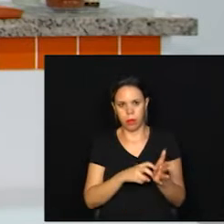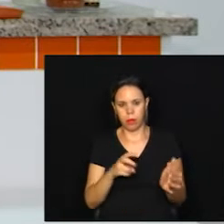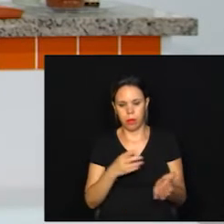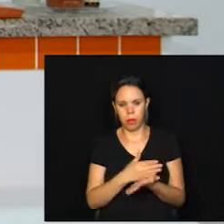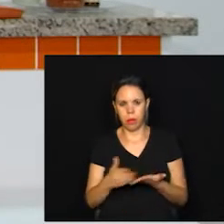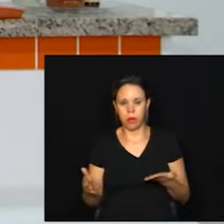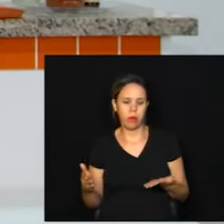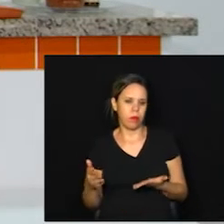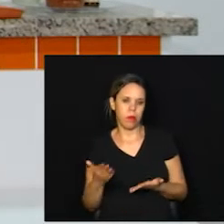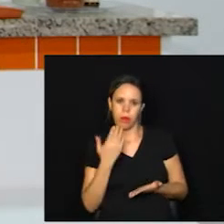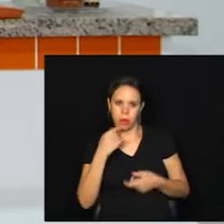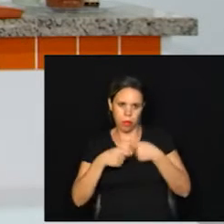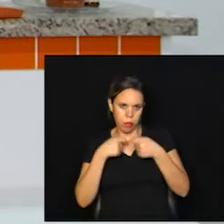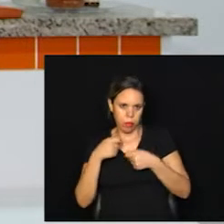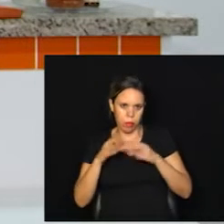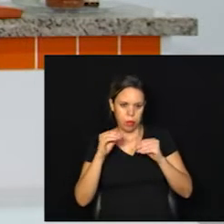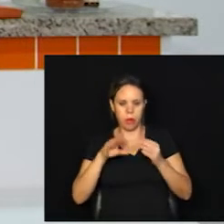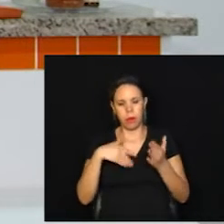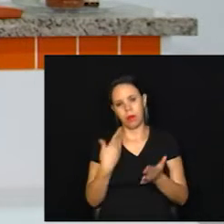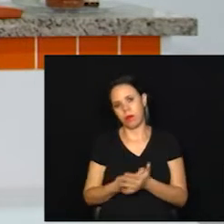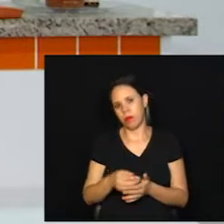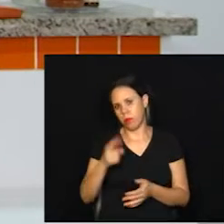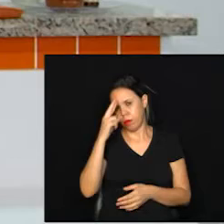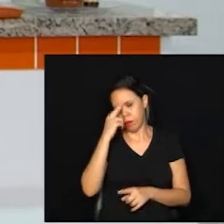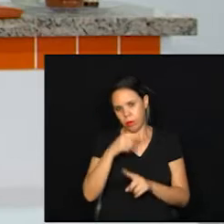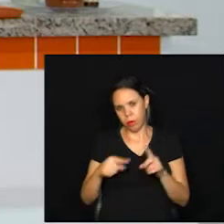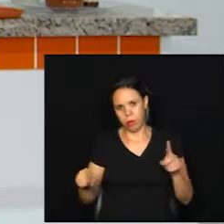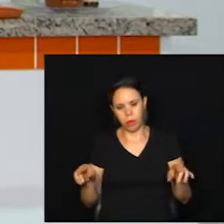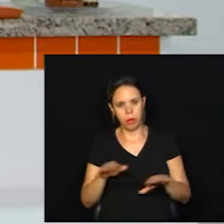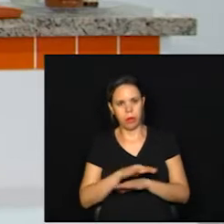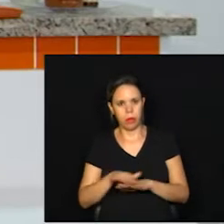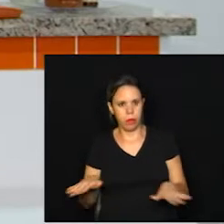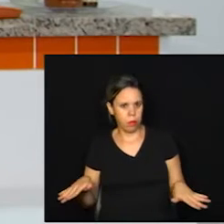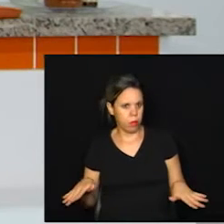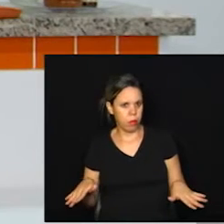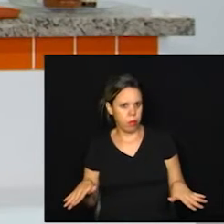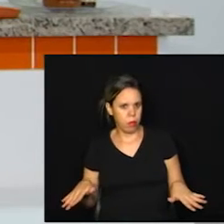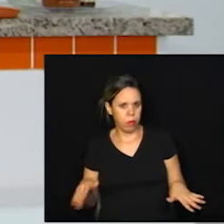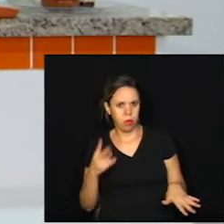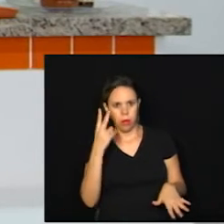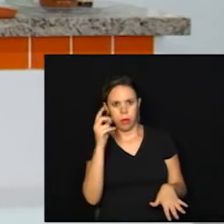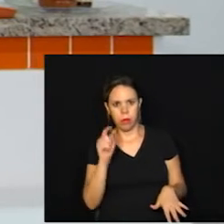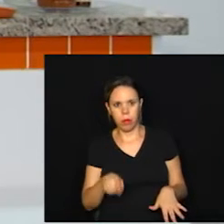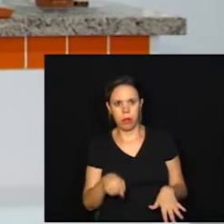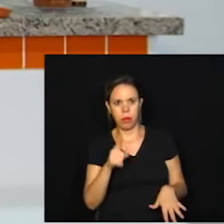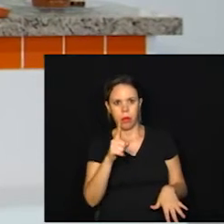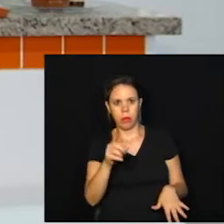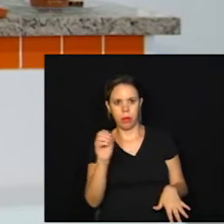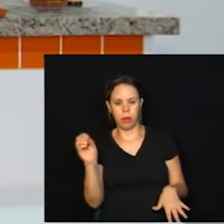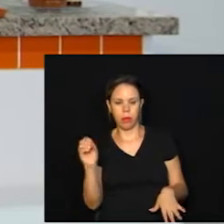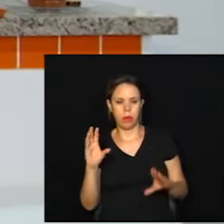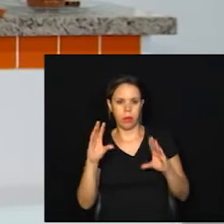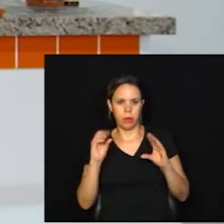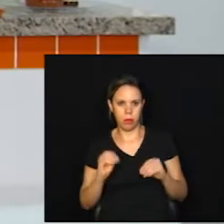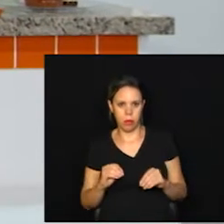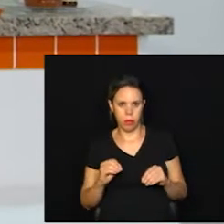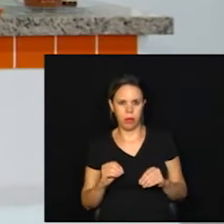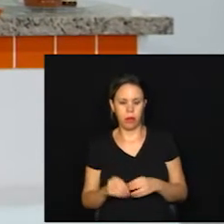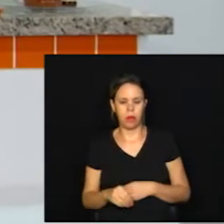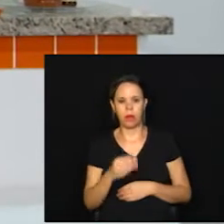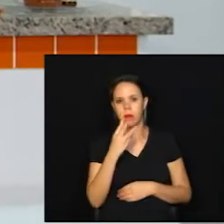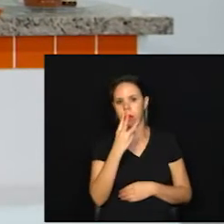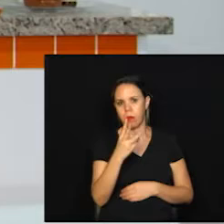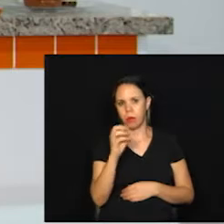e por volta de até meio-dia 30 acabam as 2.100 marmitex. À noite são